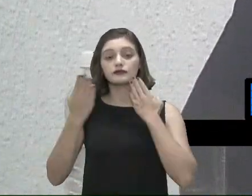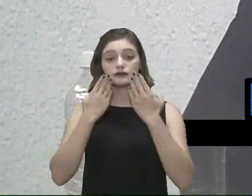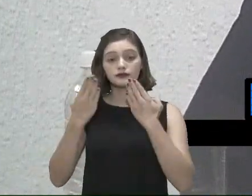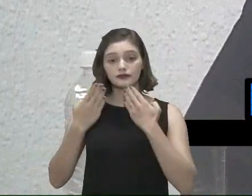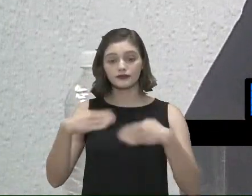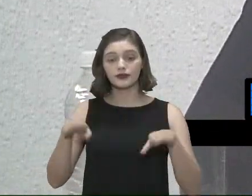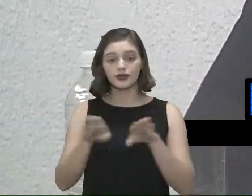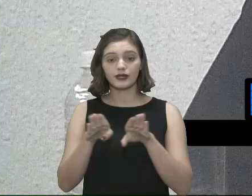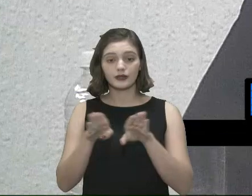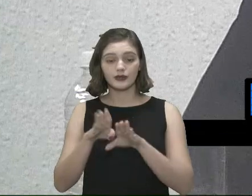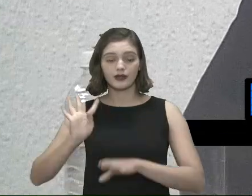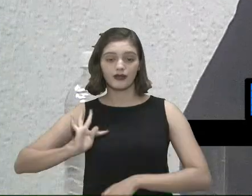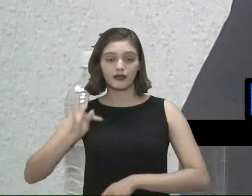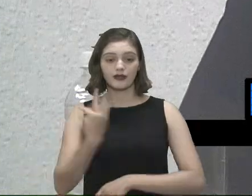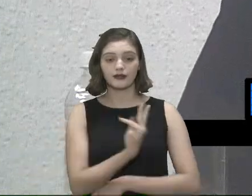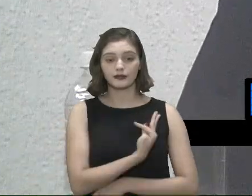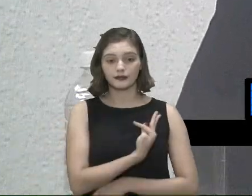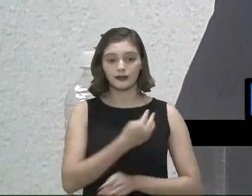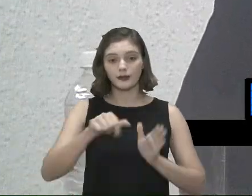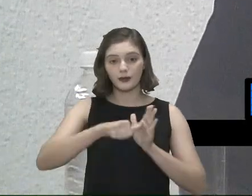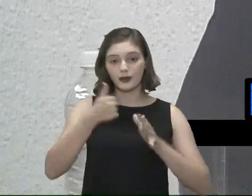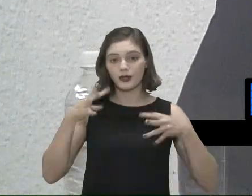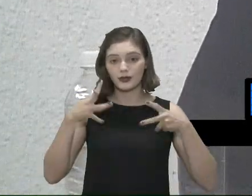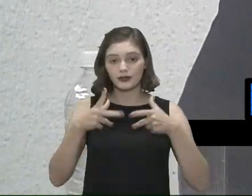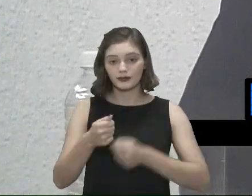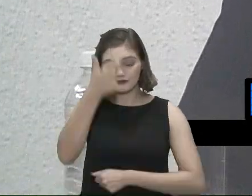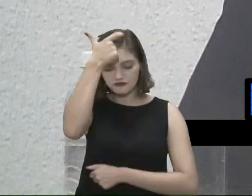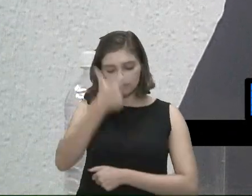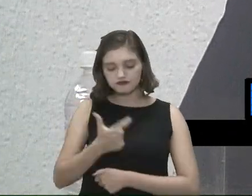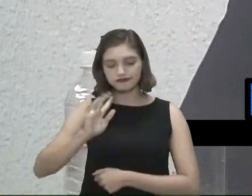e travesti. Primeiro de tudo, eu sou travesti.